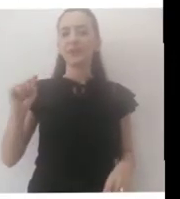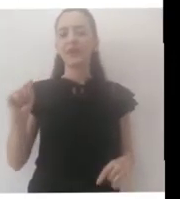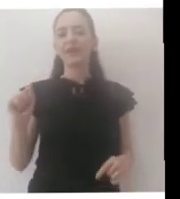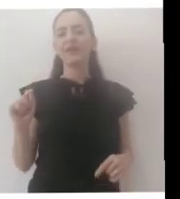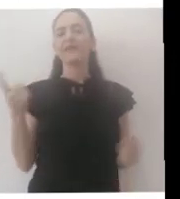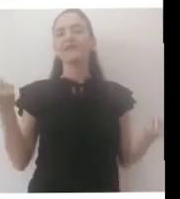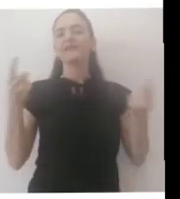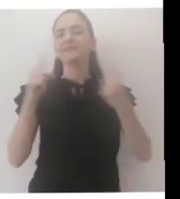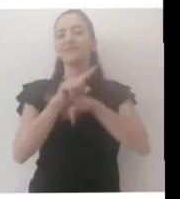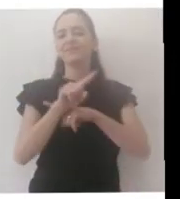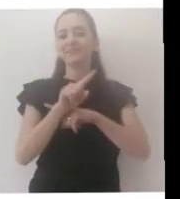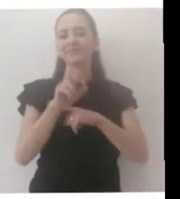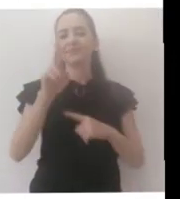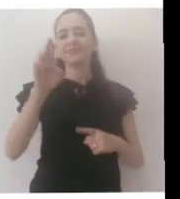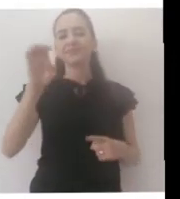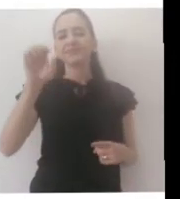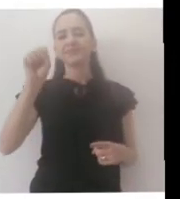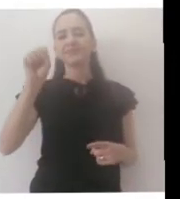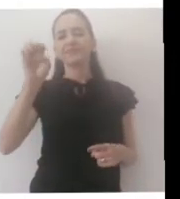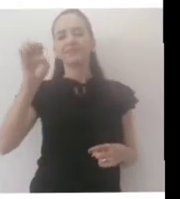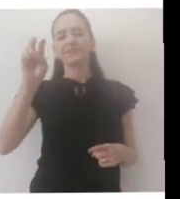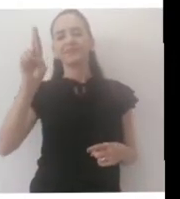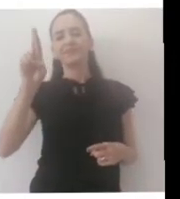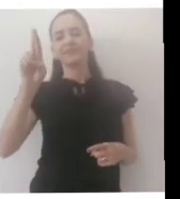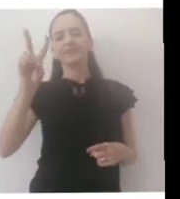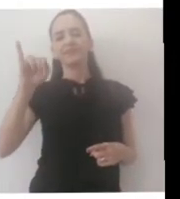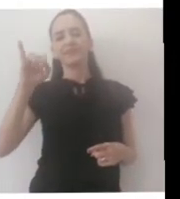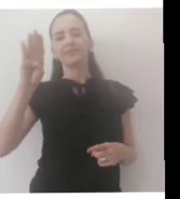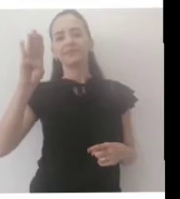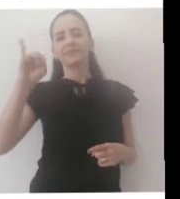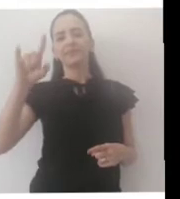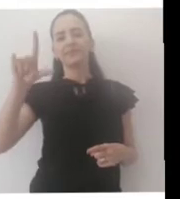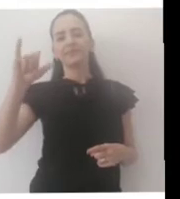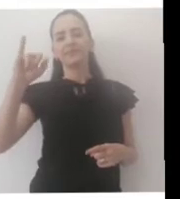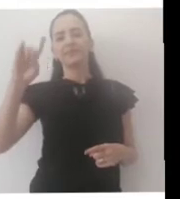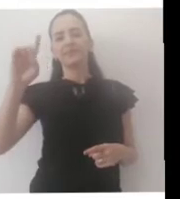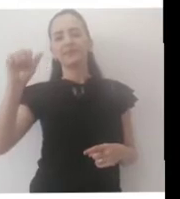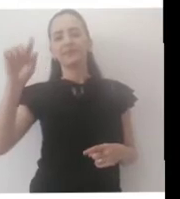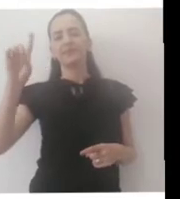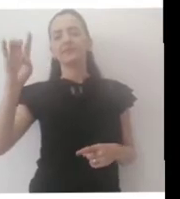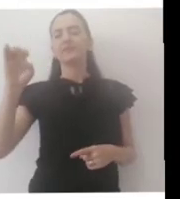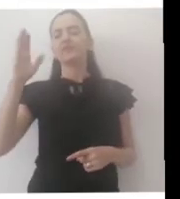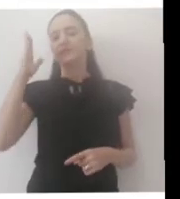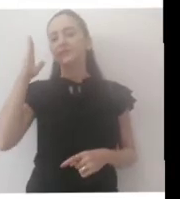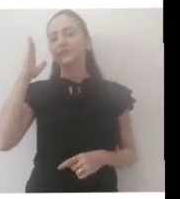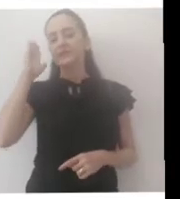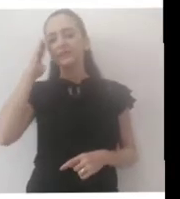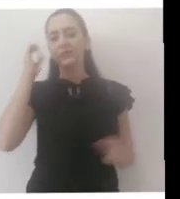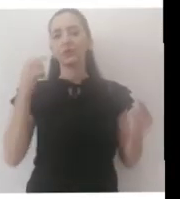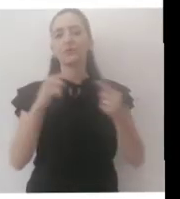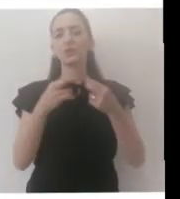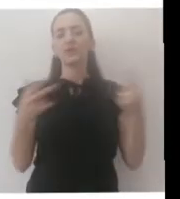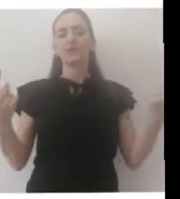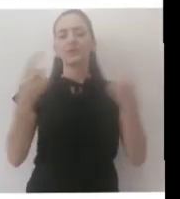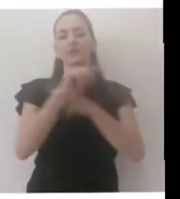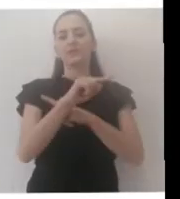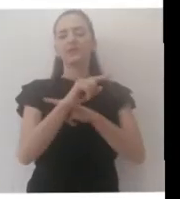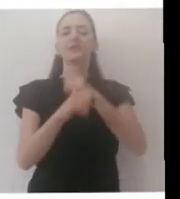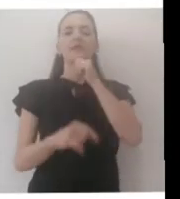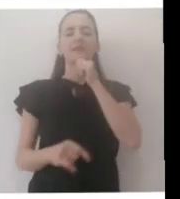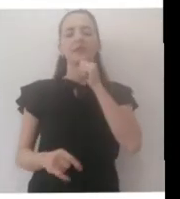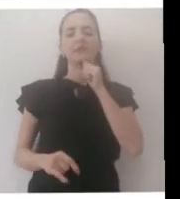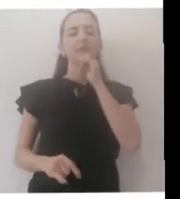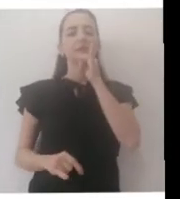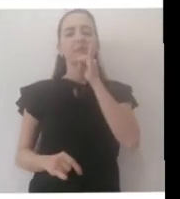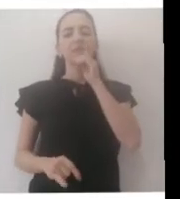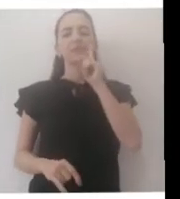2. E 2 menos 1, 1. A criança de 7 anos em diante já consegue saber que somar duas coisas e